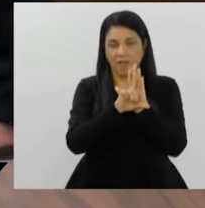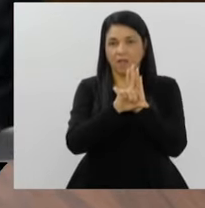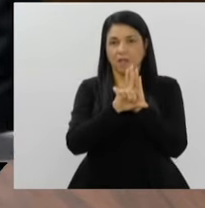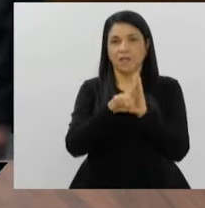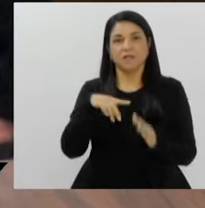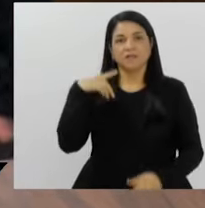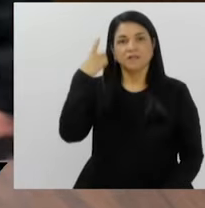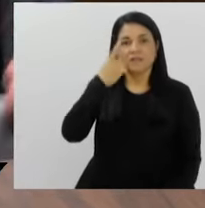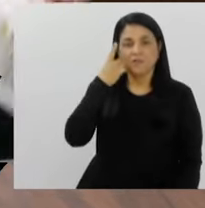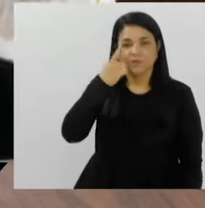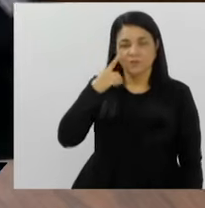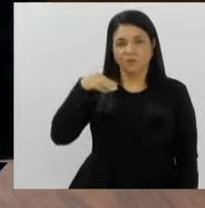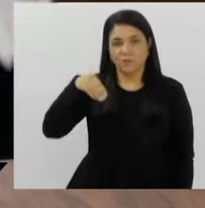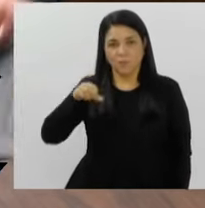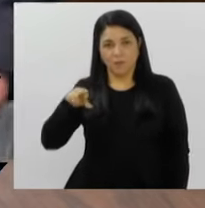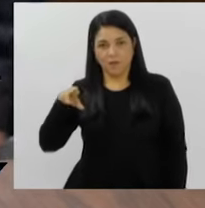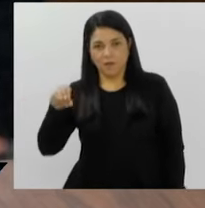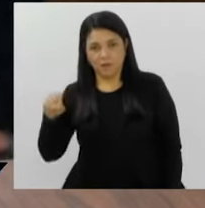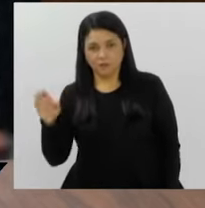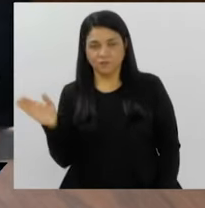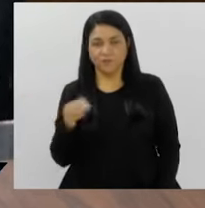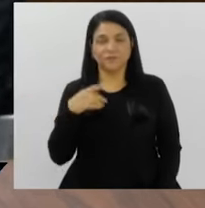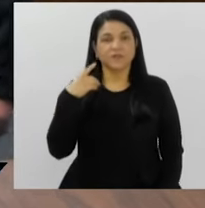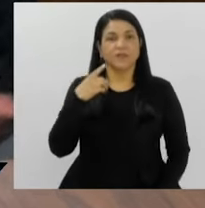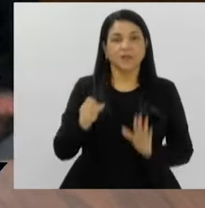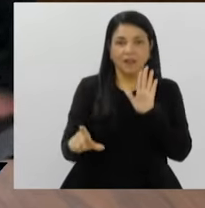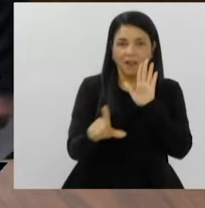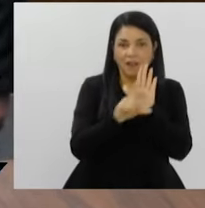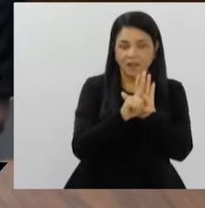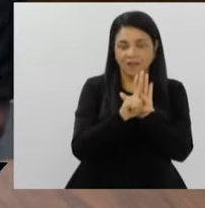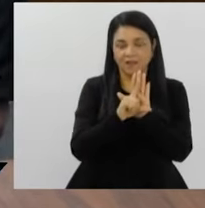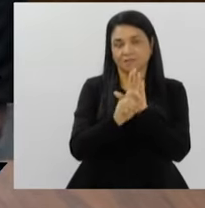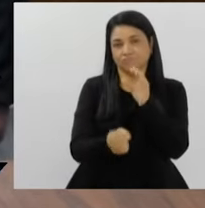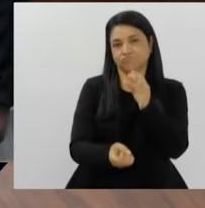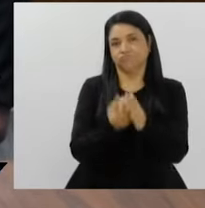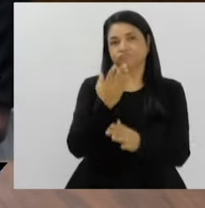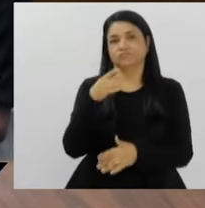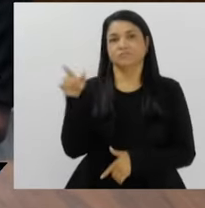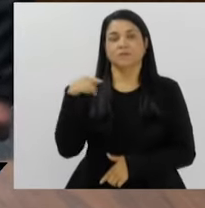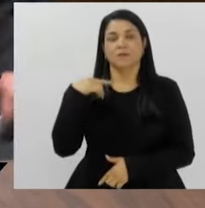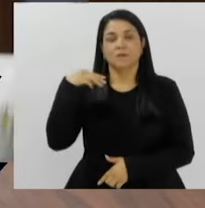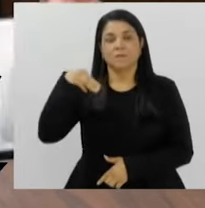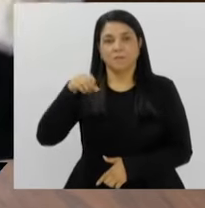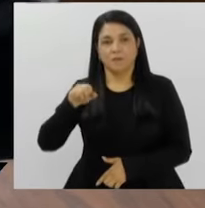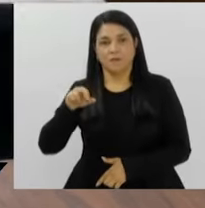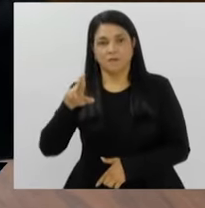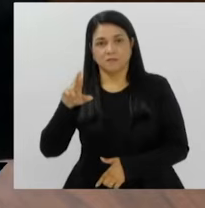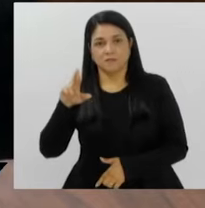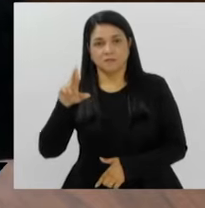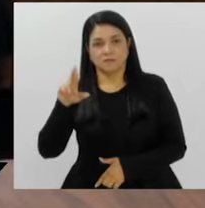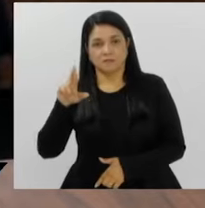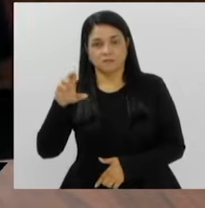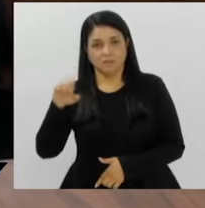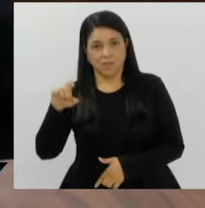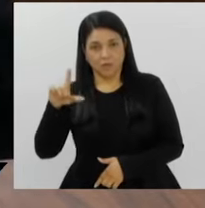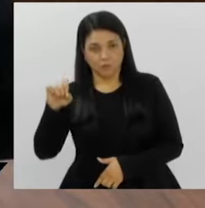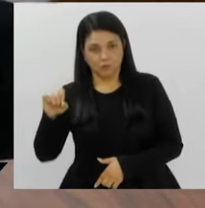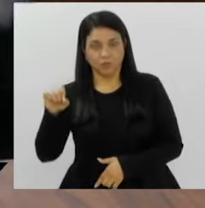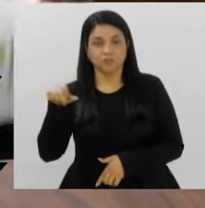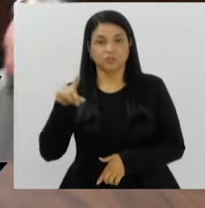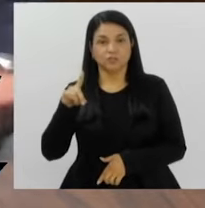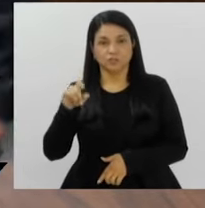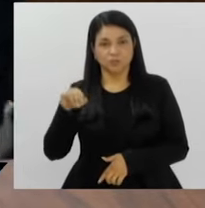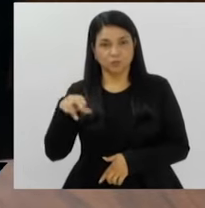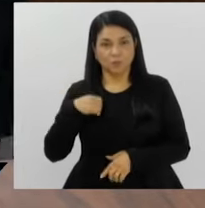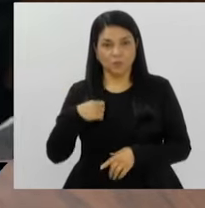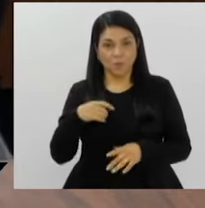Galberto, lei, deputado Marcelo Dino, para criar uma comoção no Estado e no